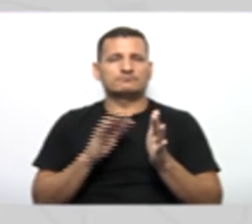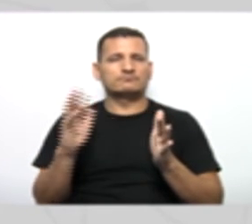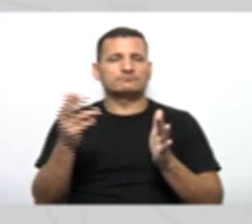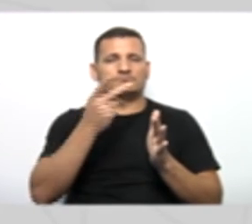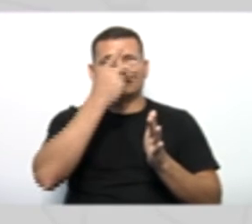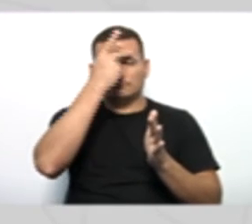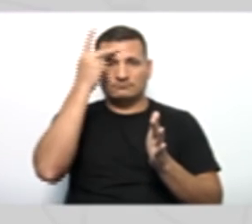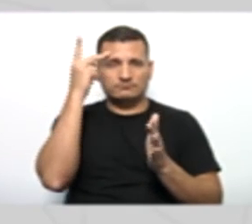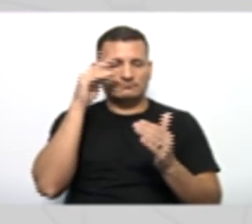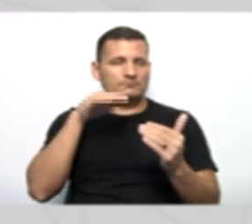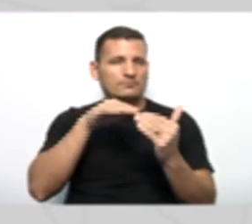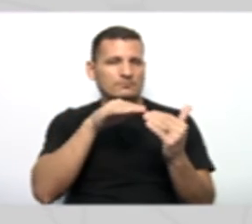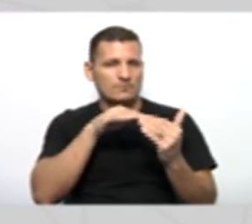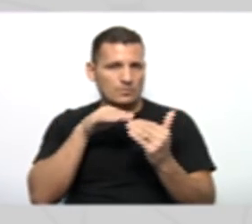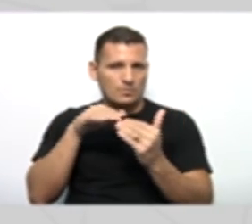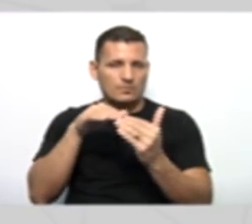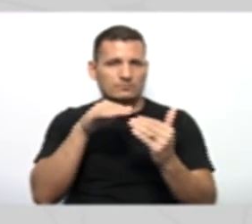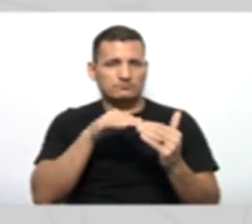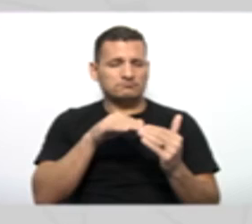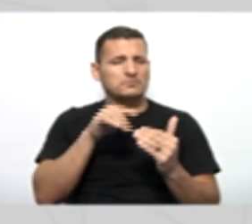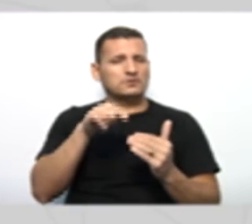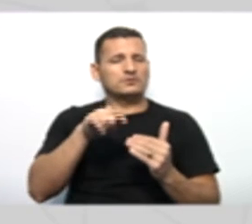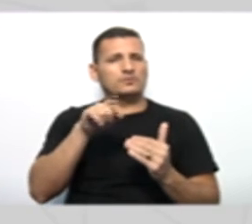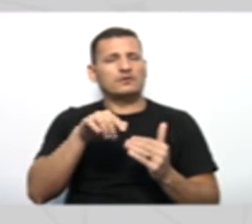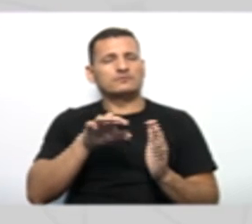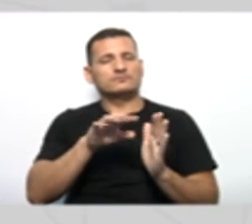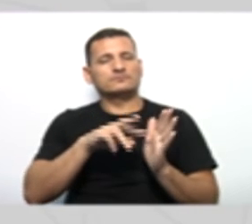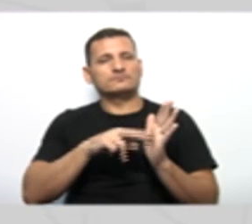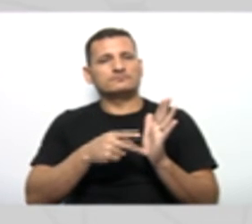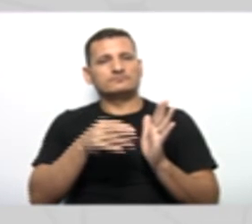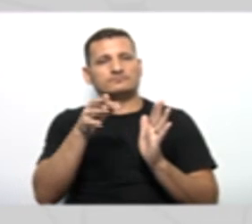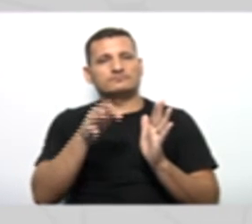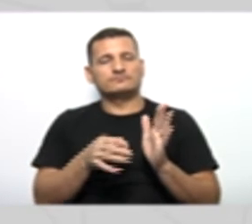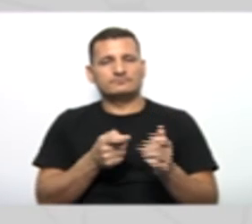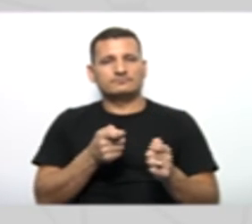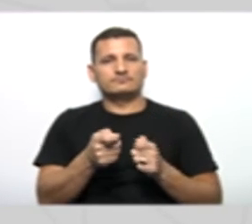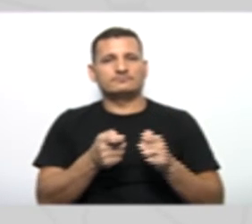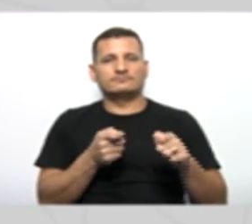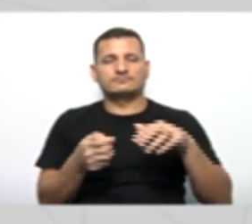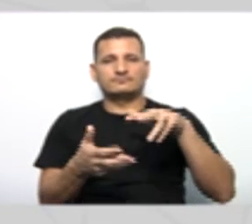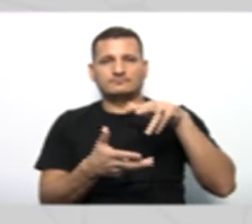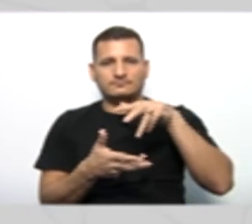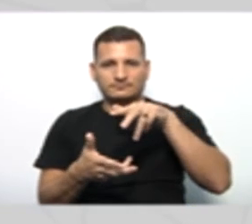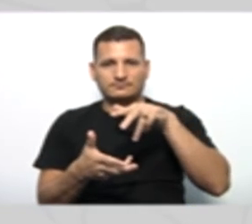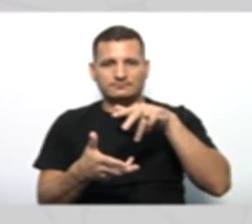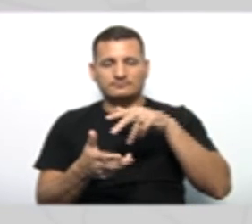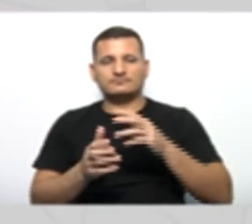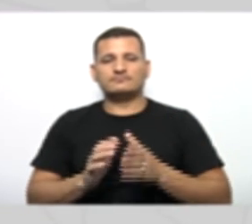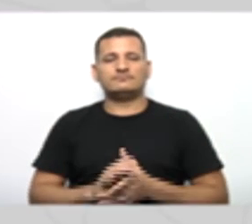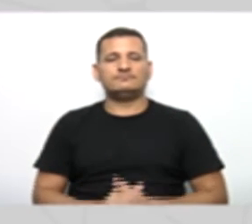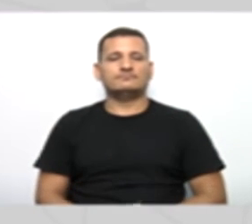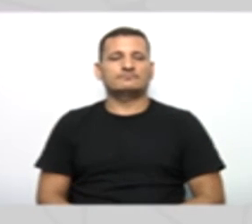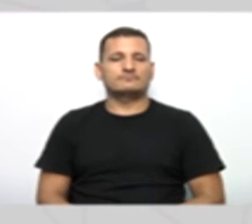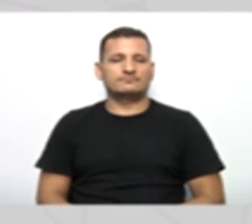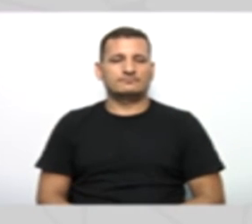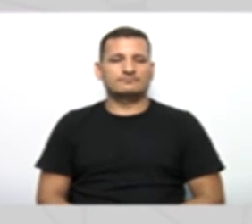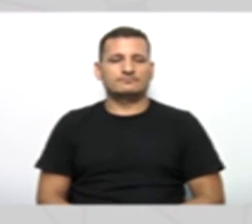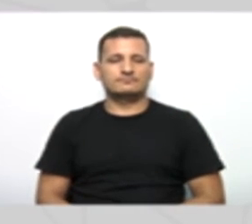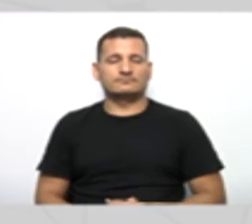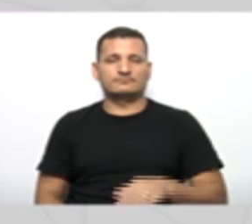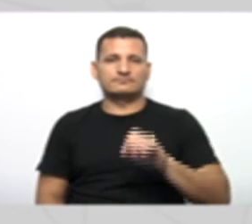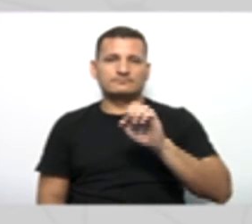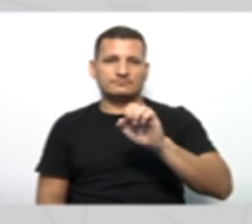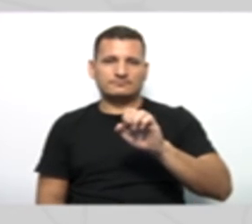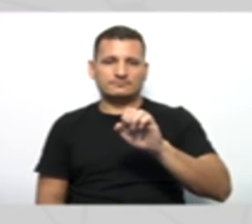pessoas concordem que aquilo seja a definição de desenvolvimento sustentável. E a